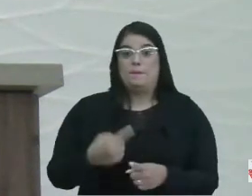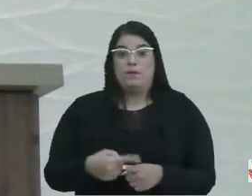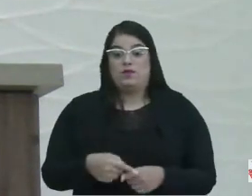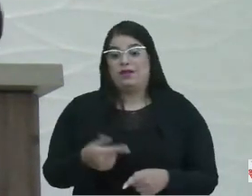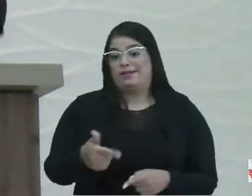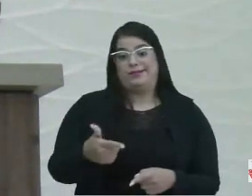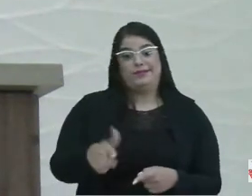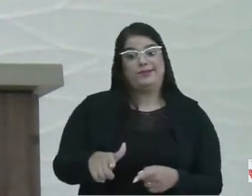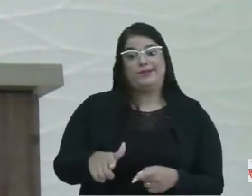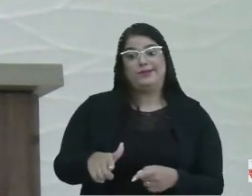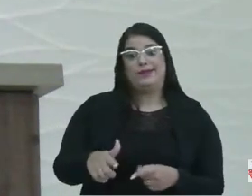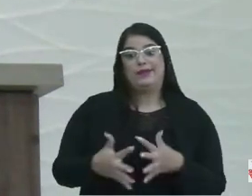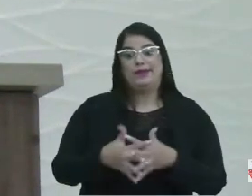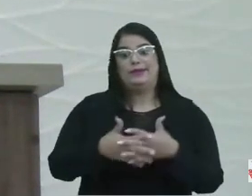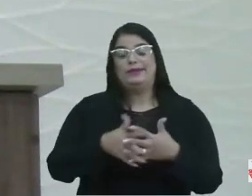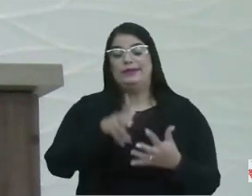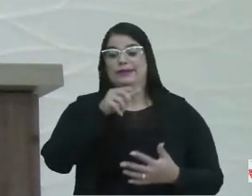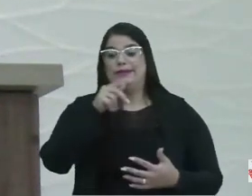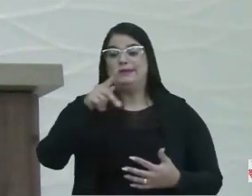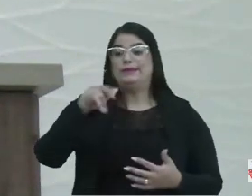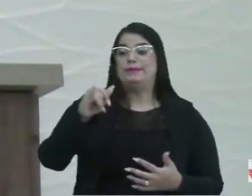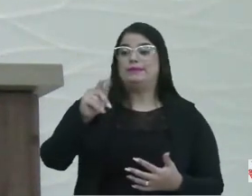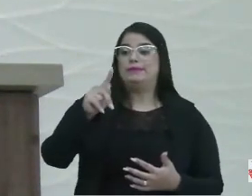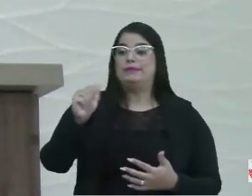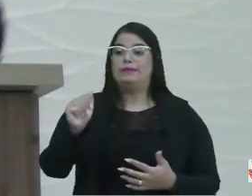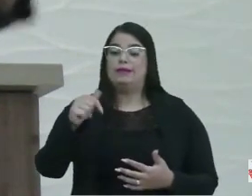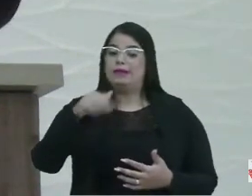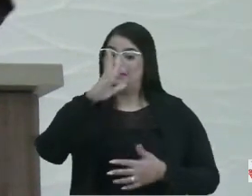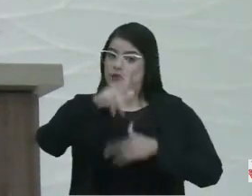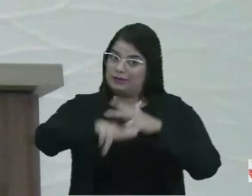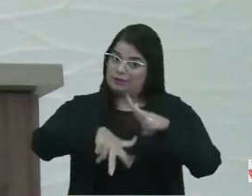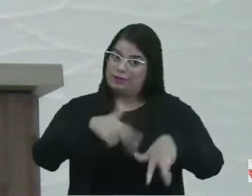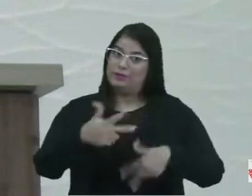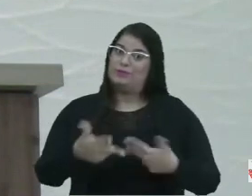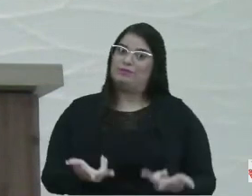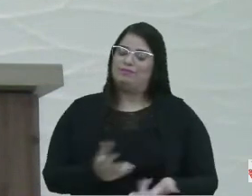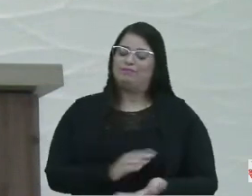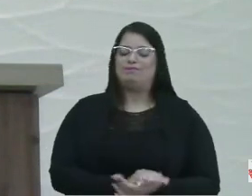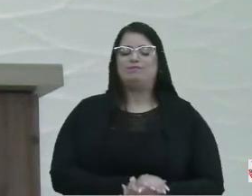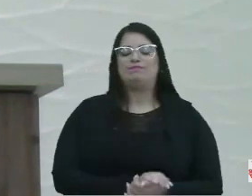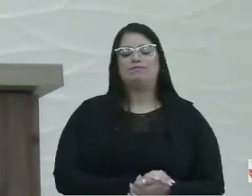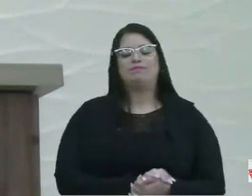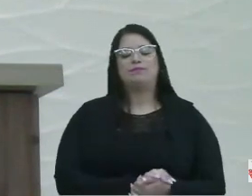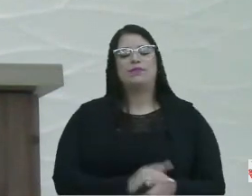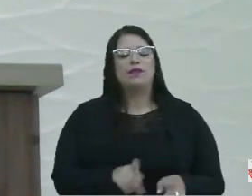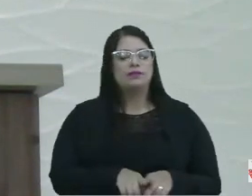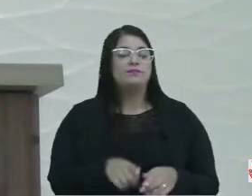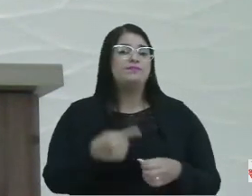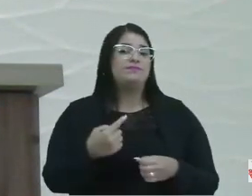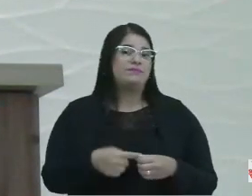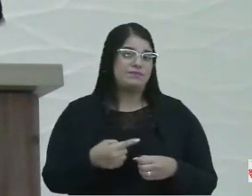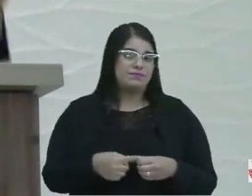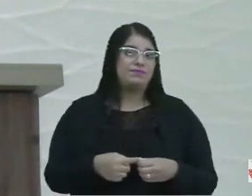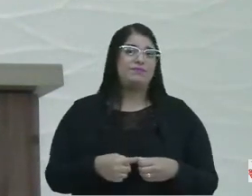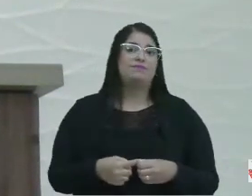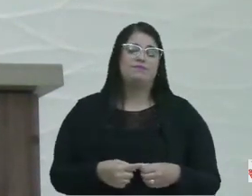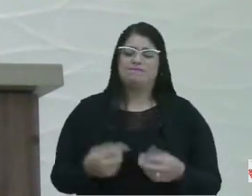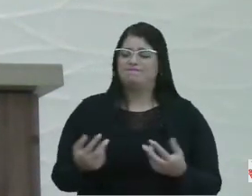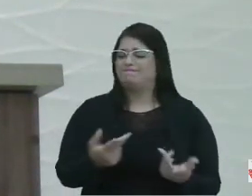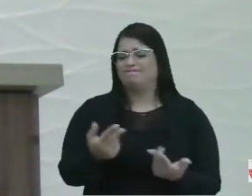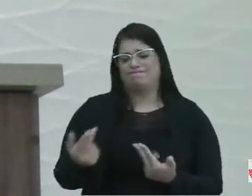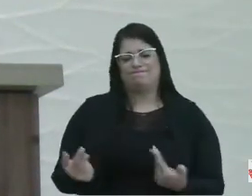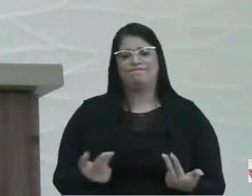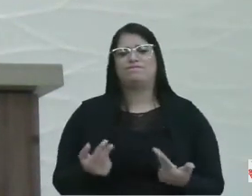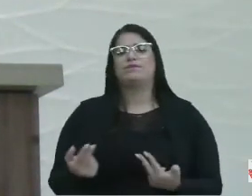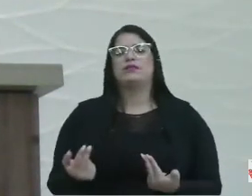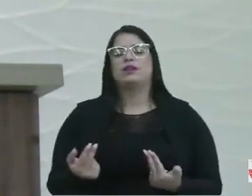município. Então, a prefeitura é responsável. E na cidade, do mesmo jeito. Fomos